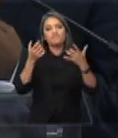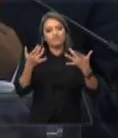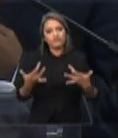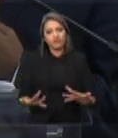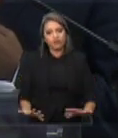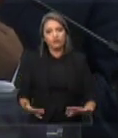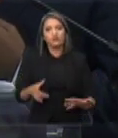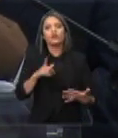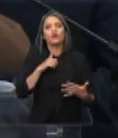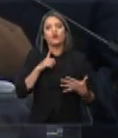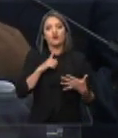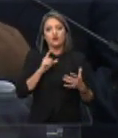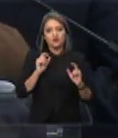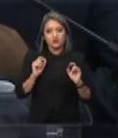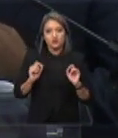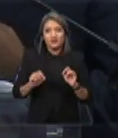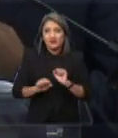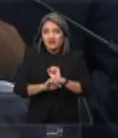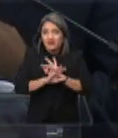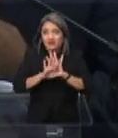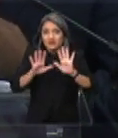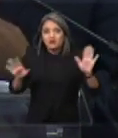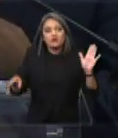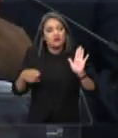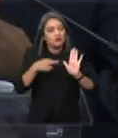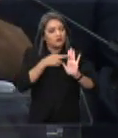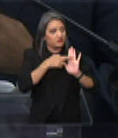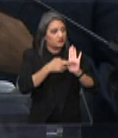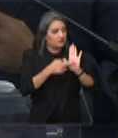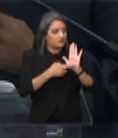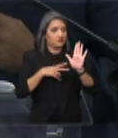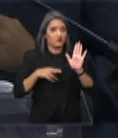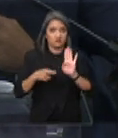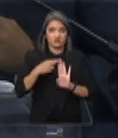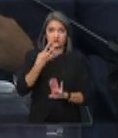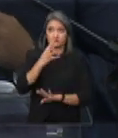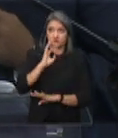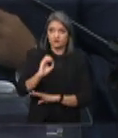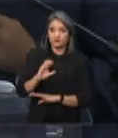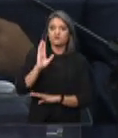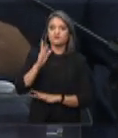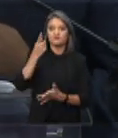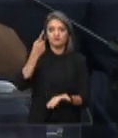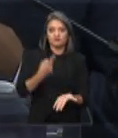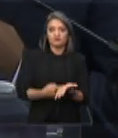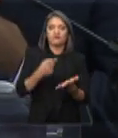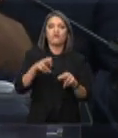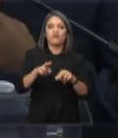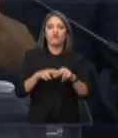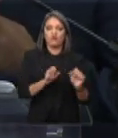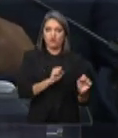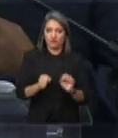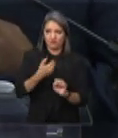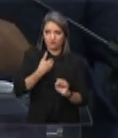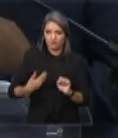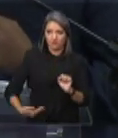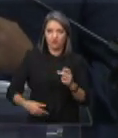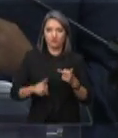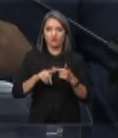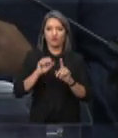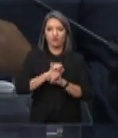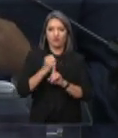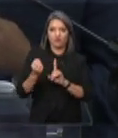uma diretriz de direitos humanos Clara nessa resolução 40 que foi referendada por pelo poder público pela sociedade civil